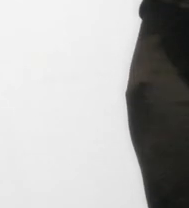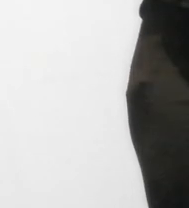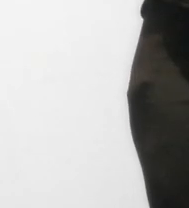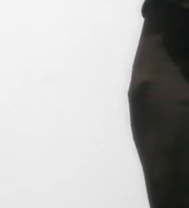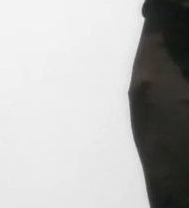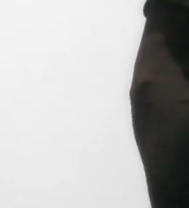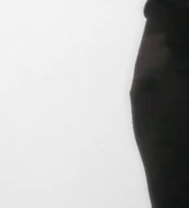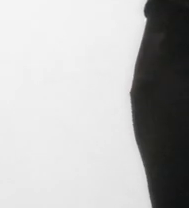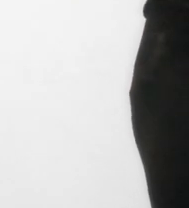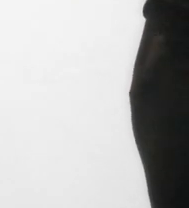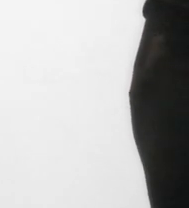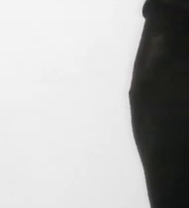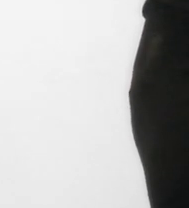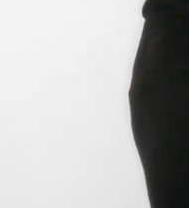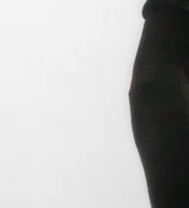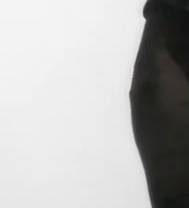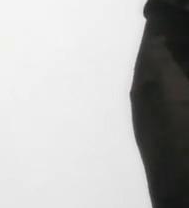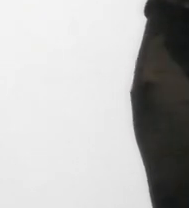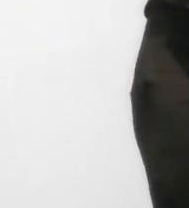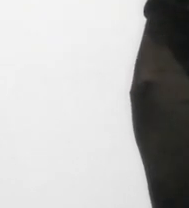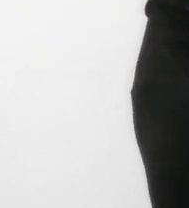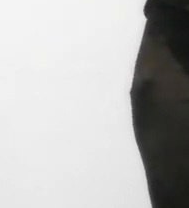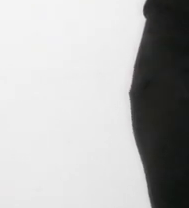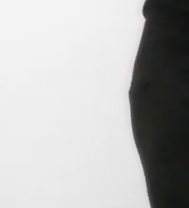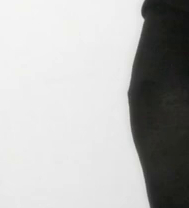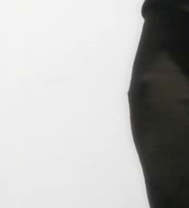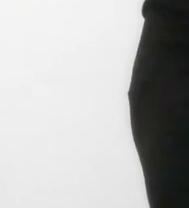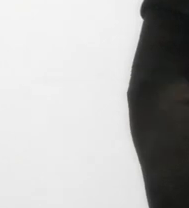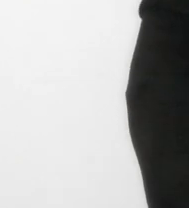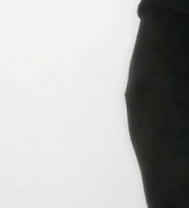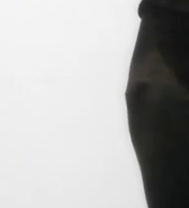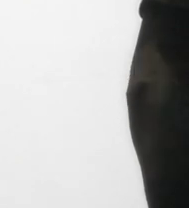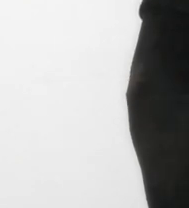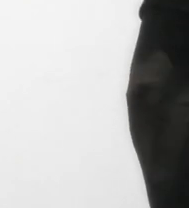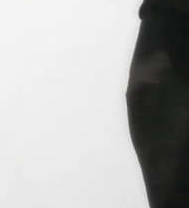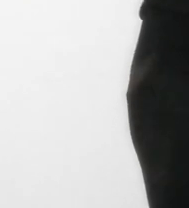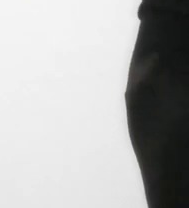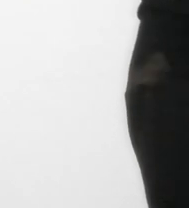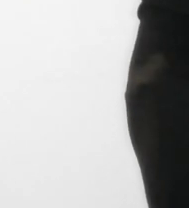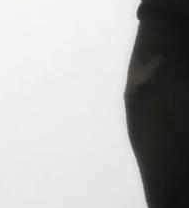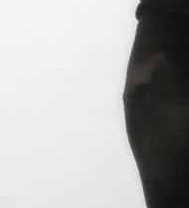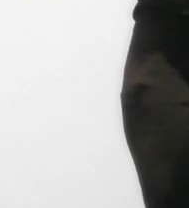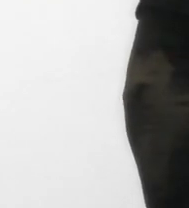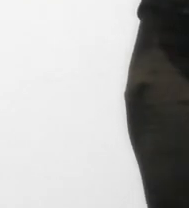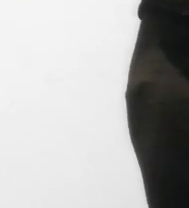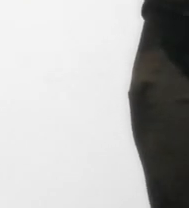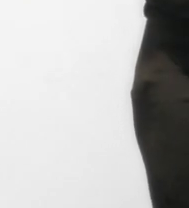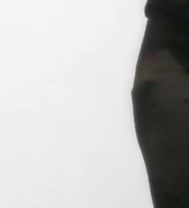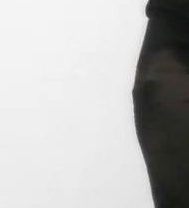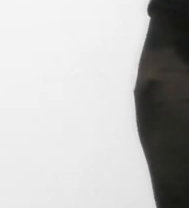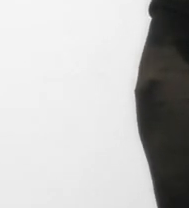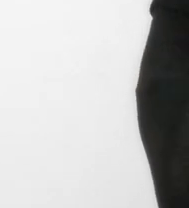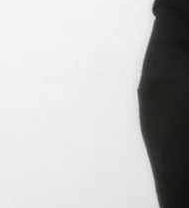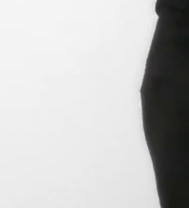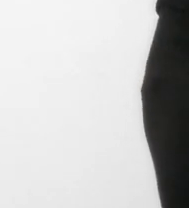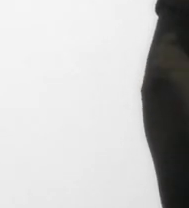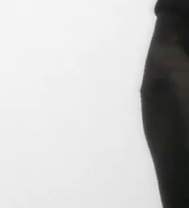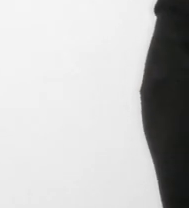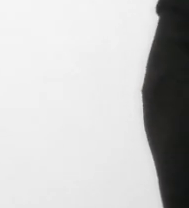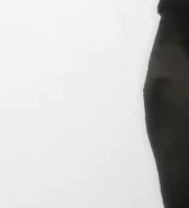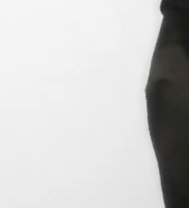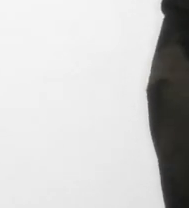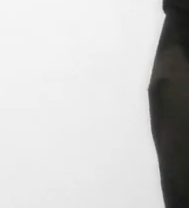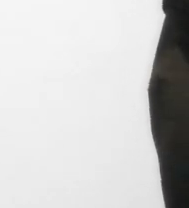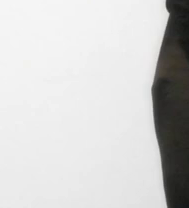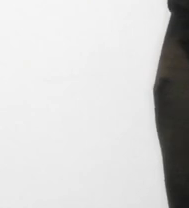então acabou o acesso a n porque tá indo enjuado e não sei que e tal não vai ser resolvido assim meu filho não vai começar o tratamento semana que